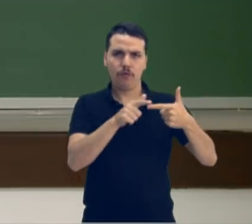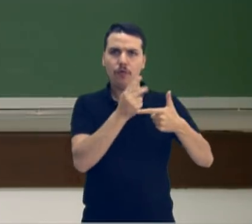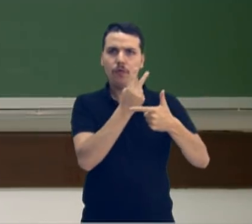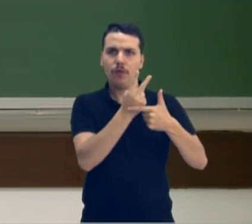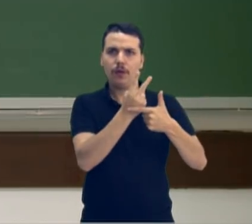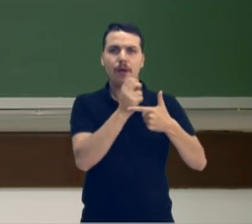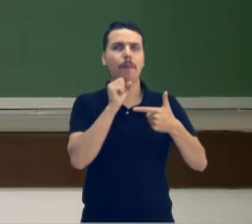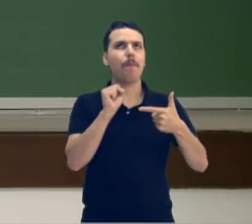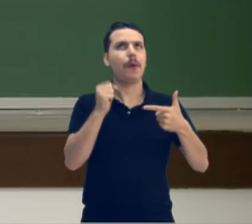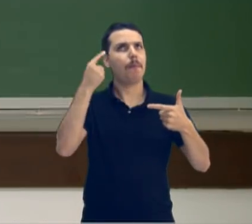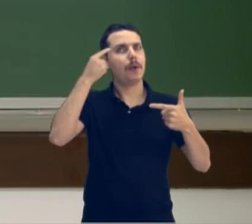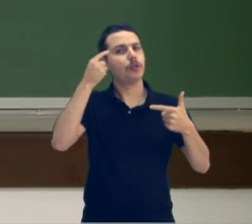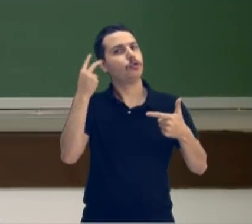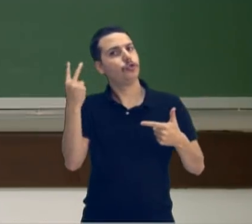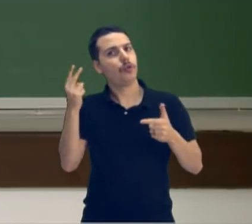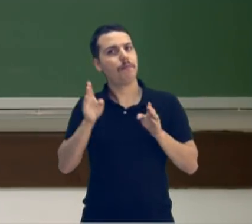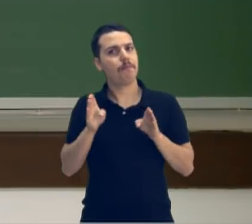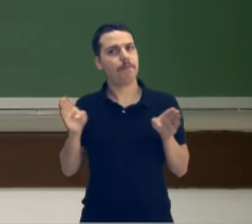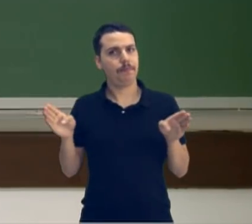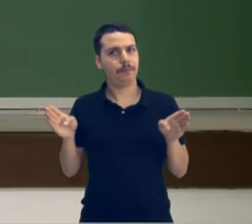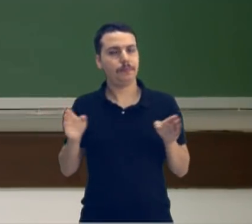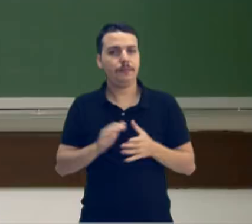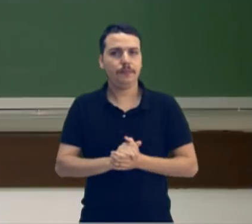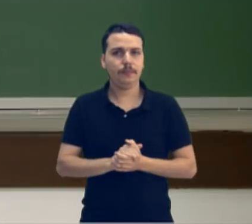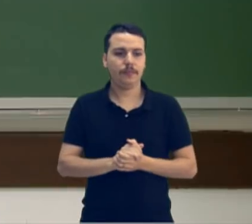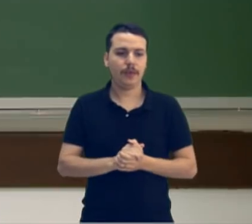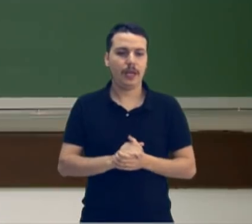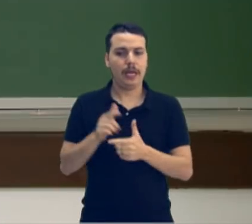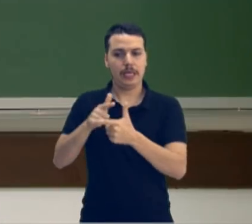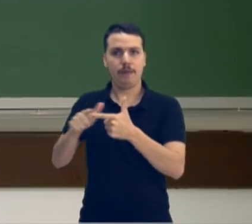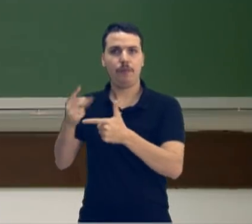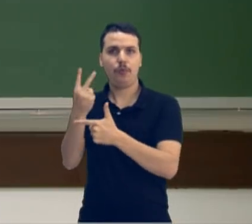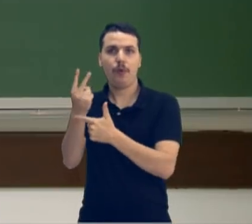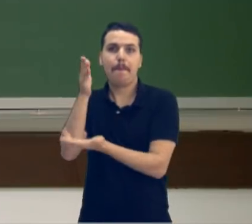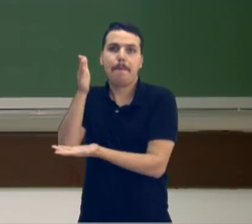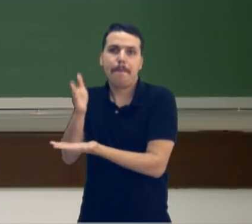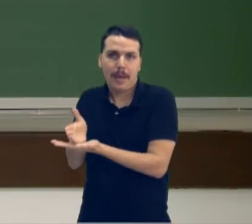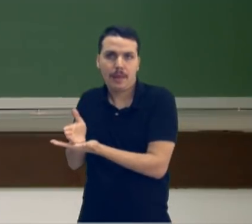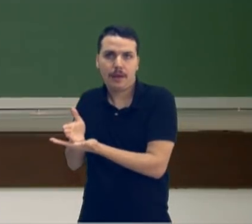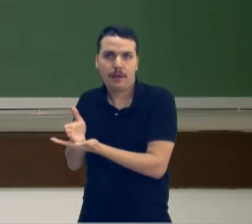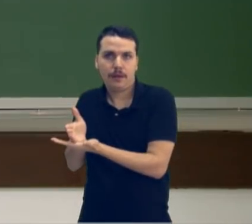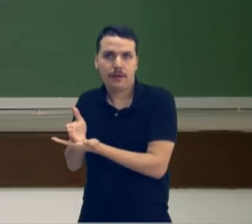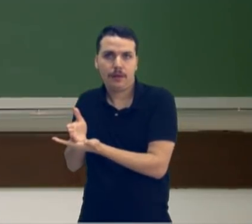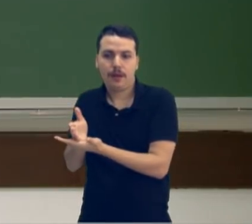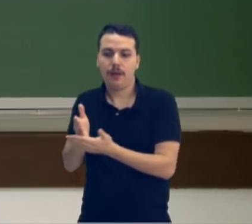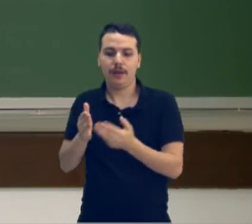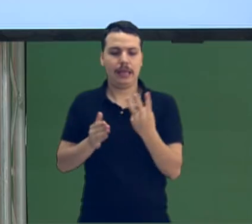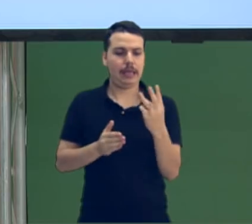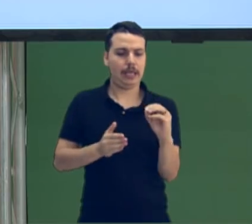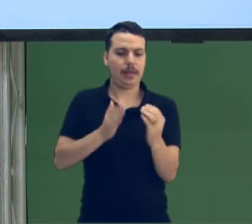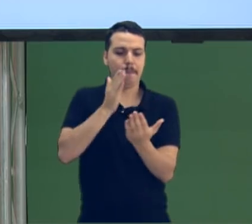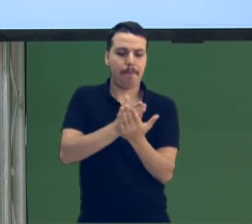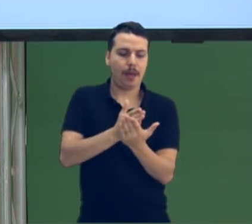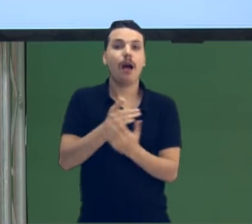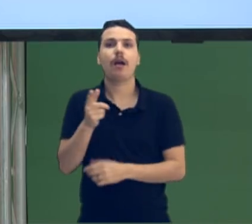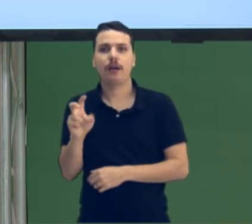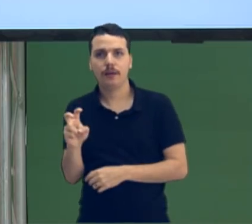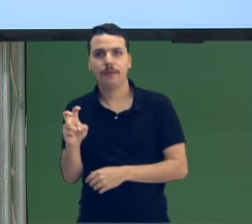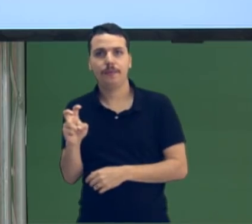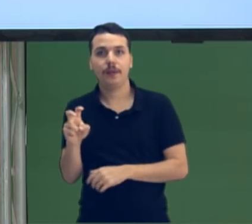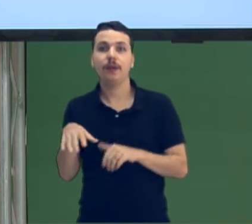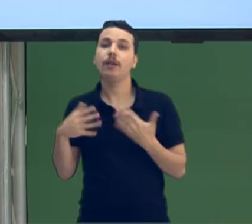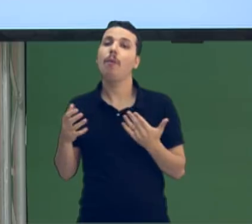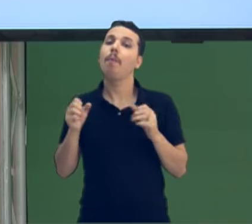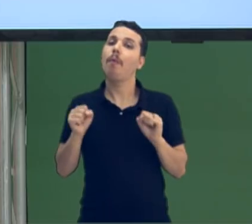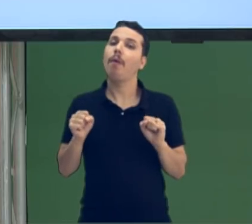posso pensar de duas formas. Eu posso pensar que dividir por 2 é a metade, e metade de 30 é 15, ou eu posso pensar